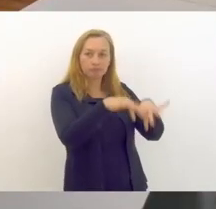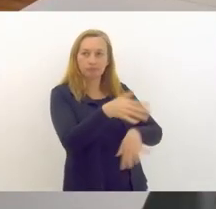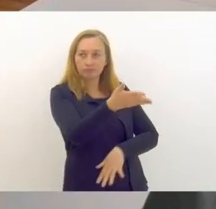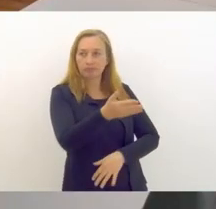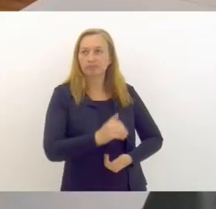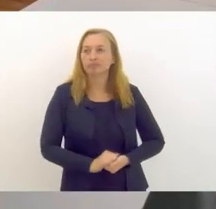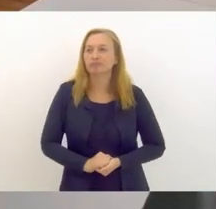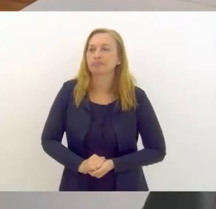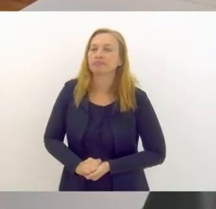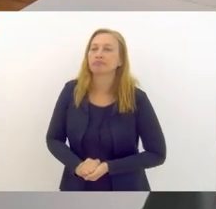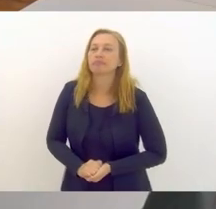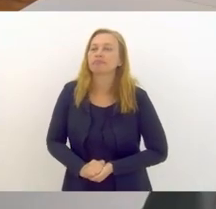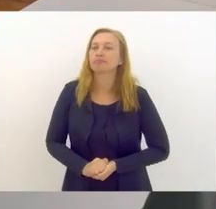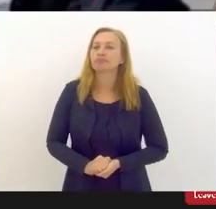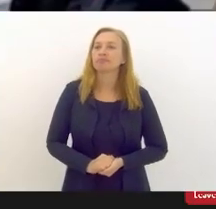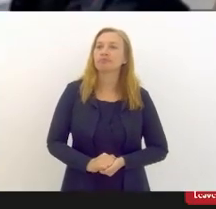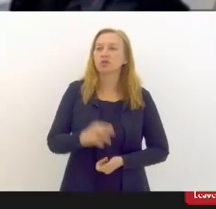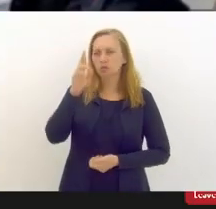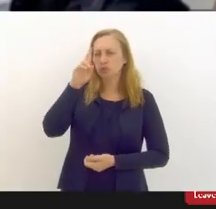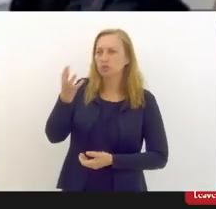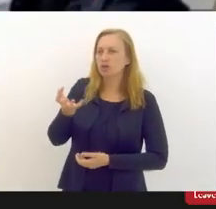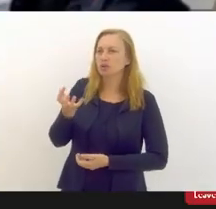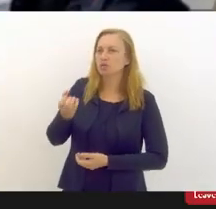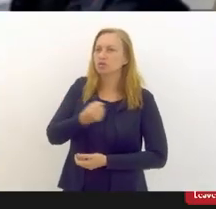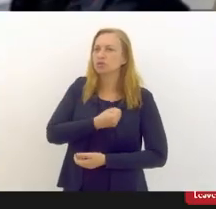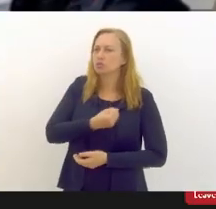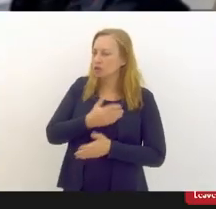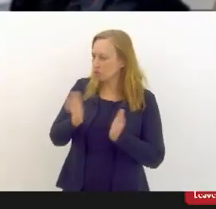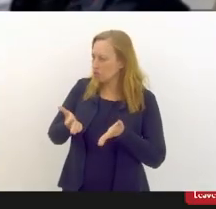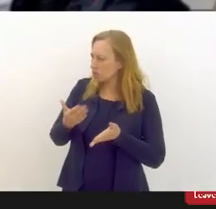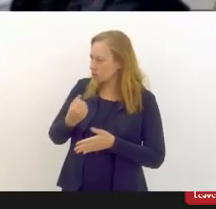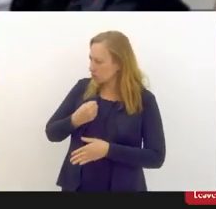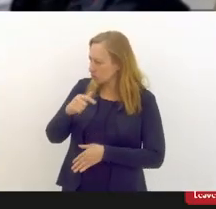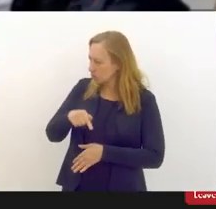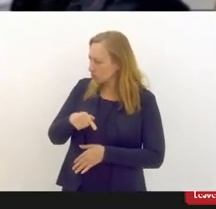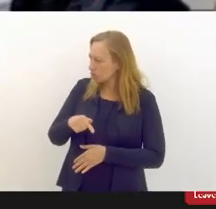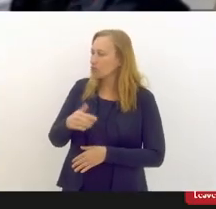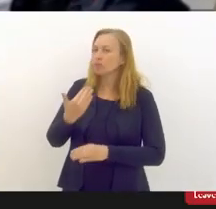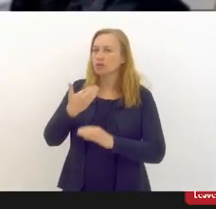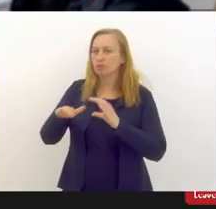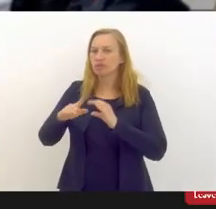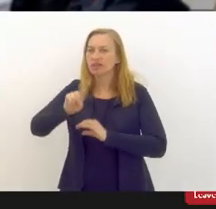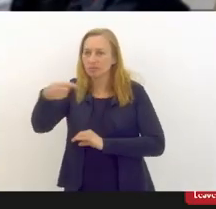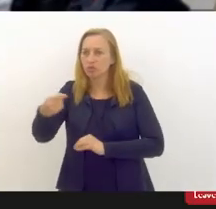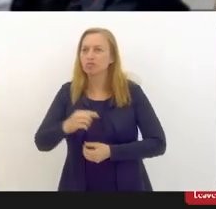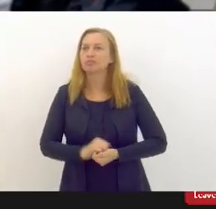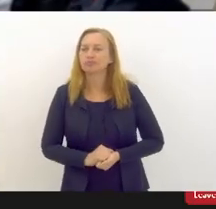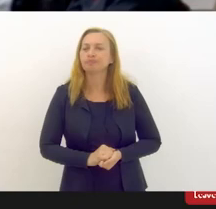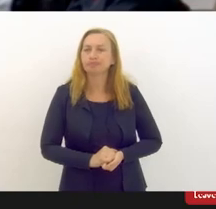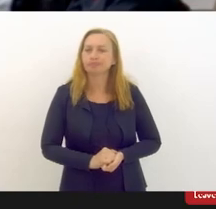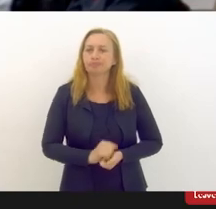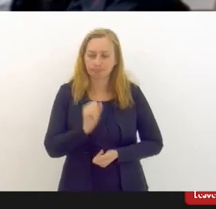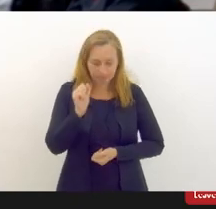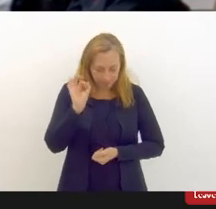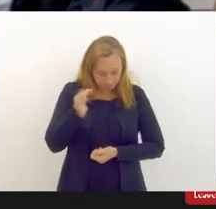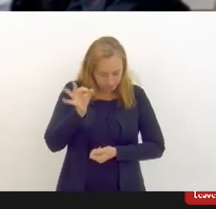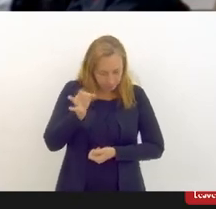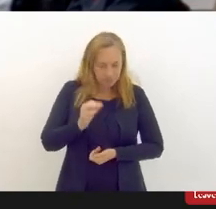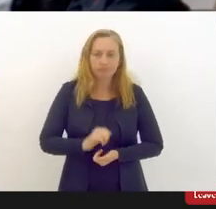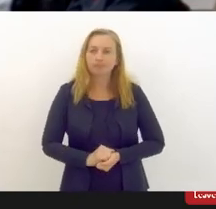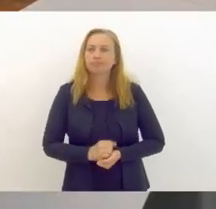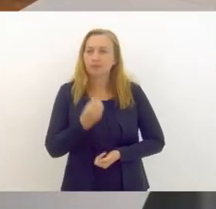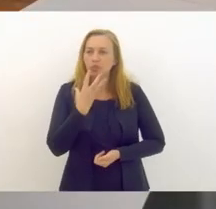concluírem. O senhor quer o número do CEI agora? Eu estou com ele aqui. Não, pode passar depois. Pode passar depois. Tá bom?